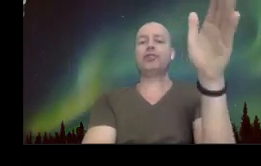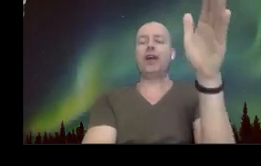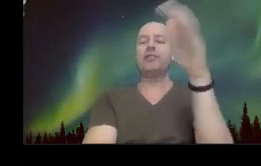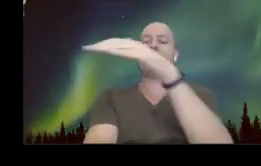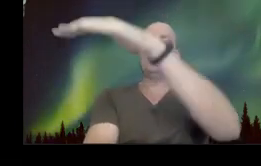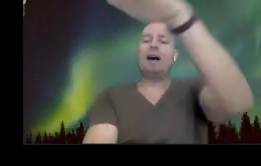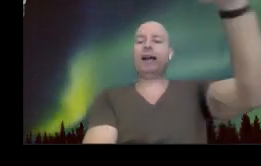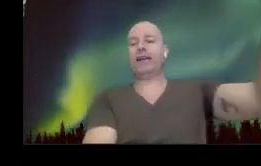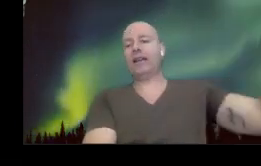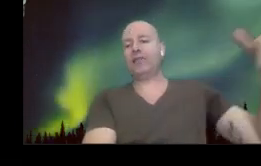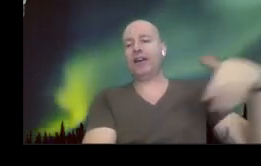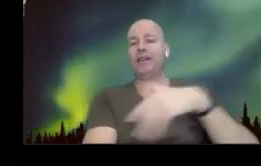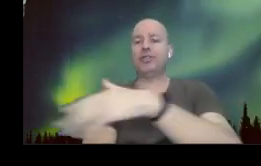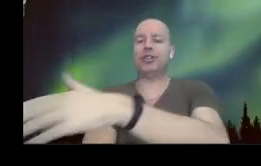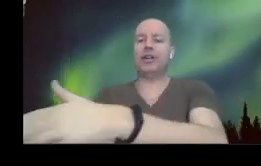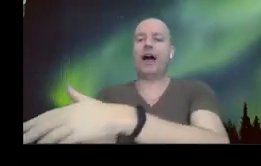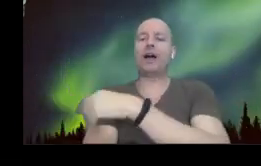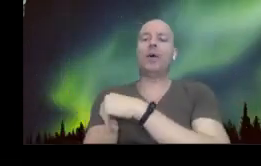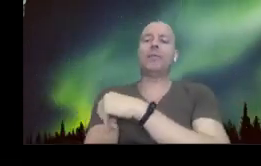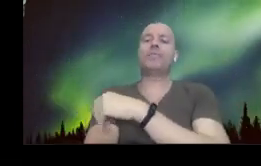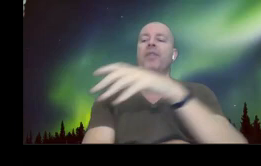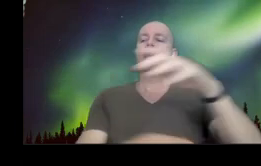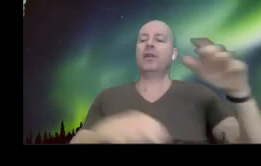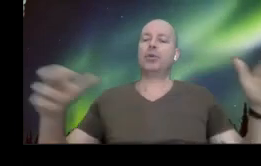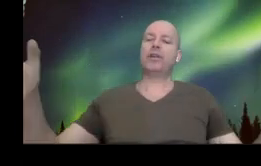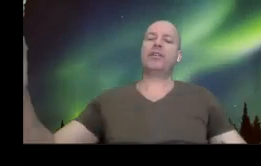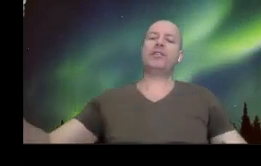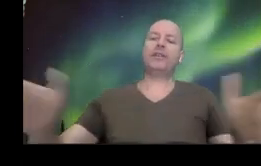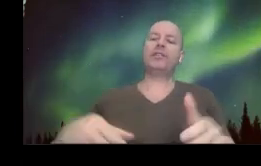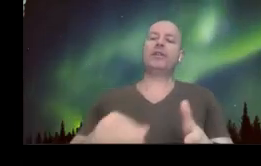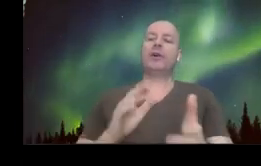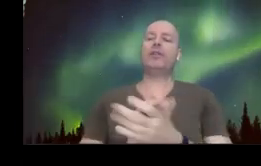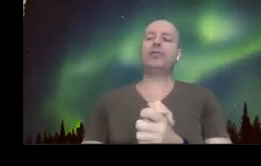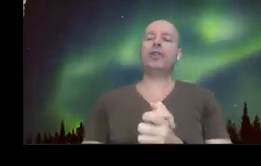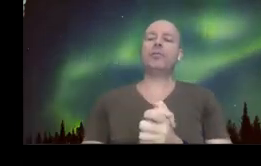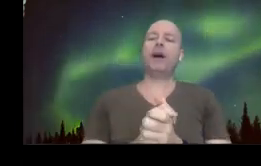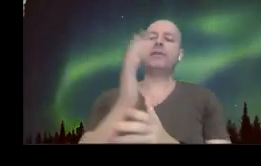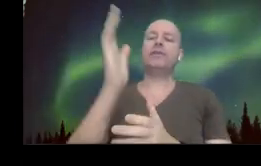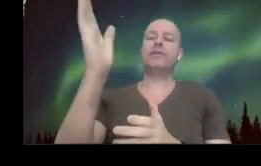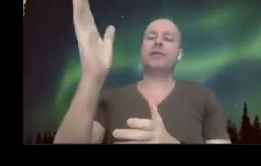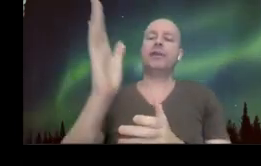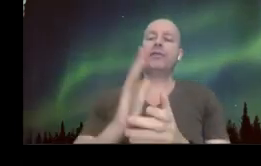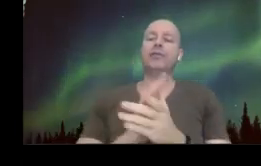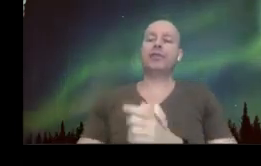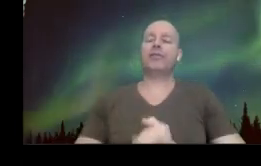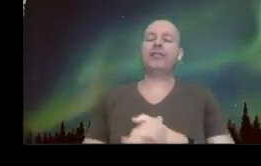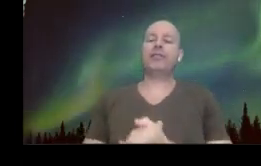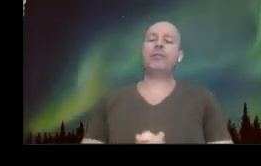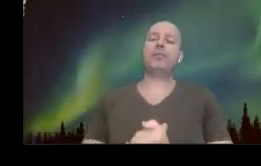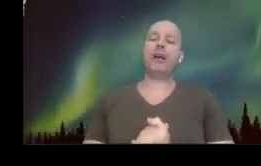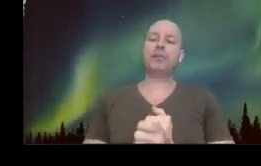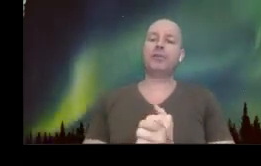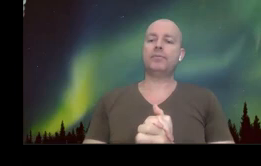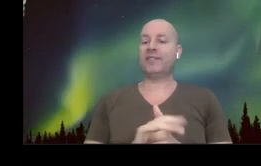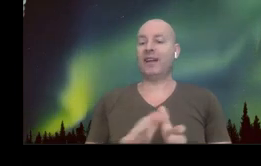diz: a partir de essa daqui é a área que ela vai ter de água, todas as terras que estão aqui vão ser pagas e você vai